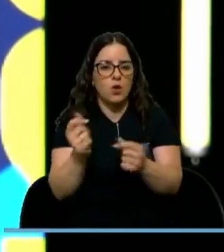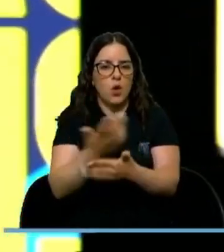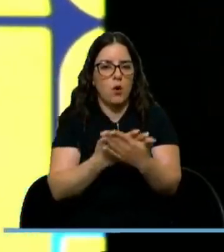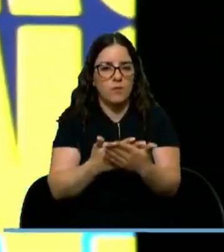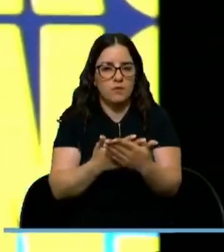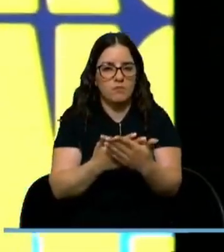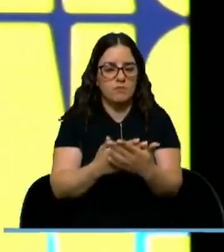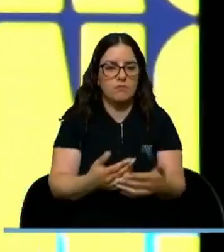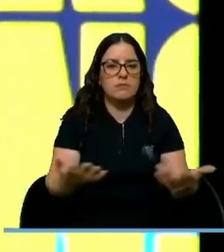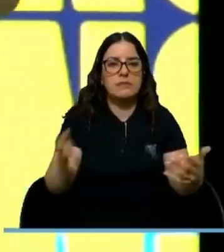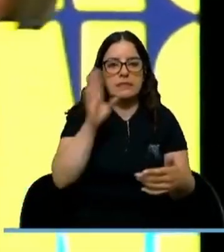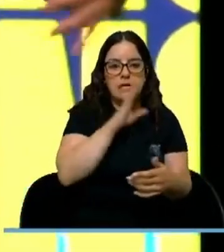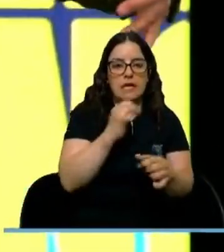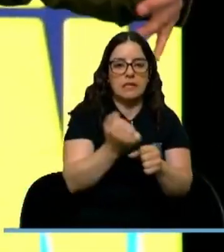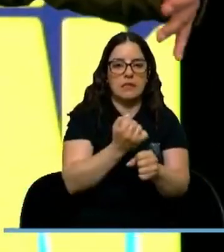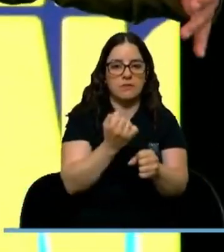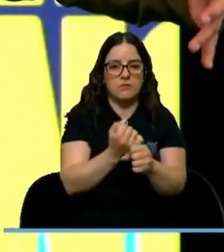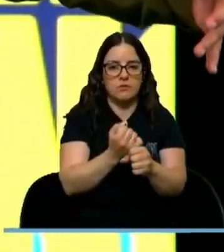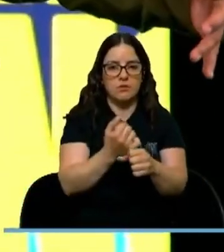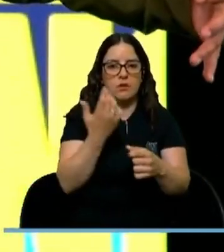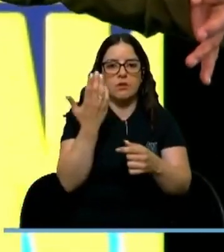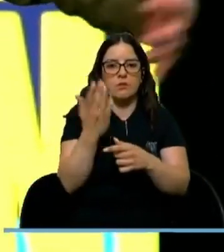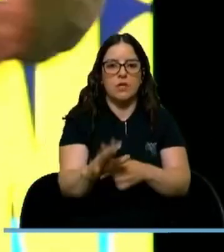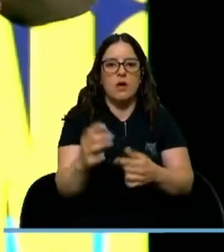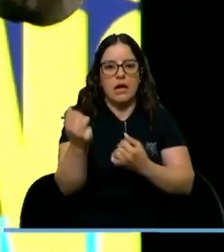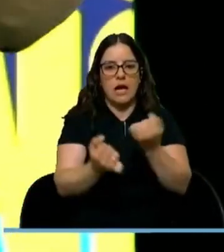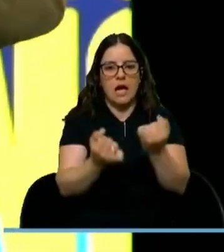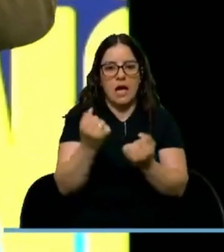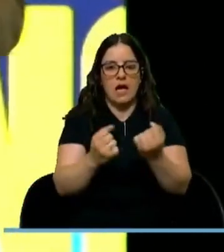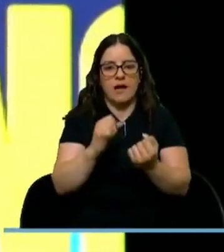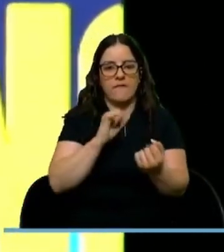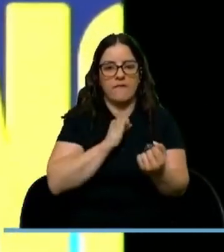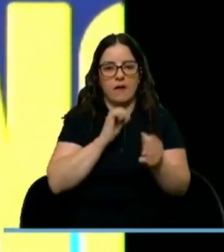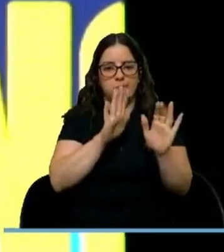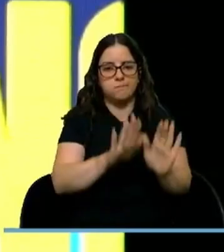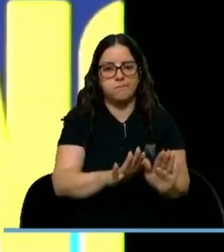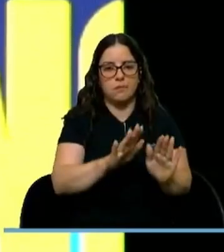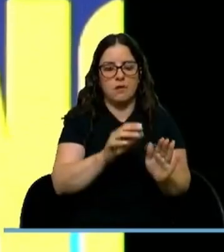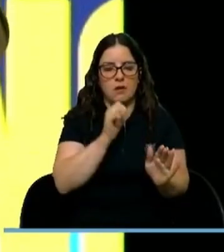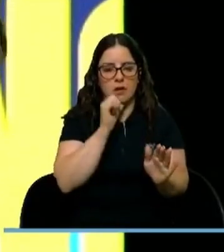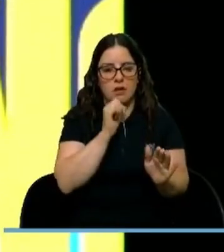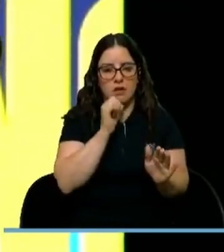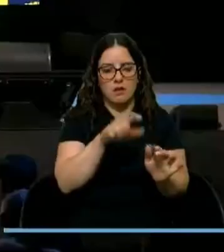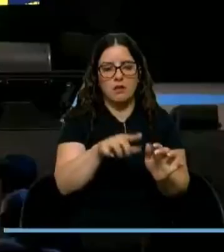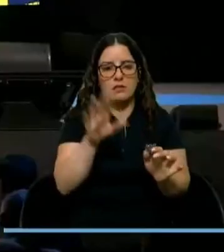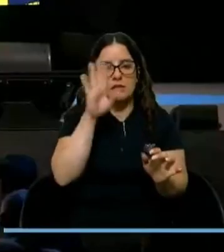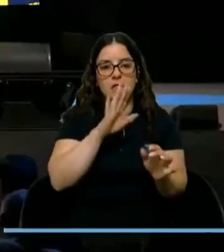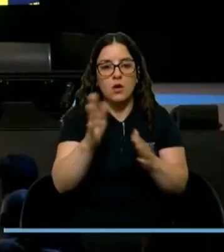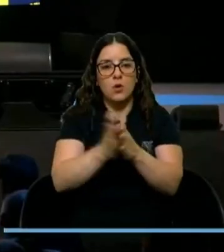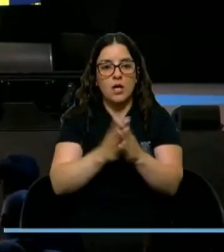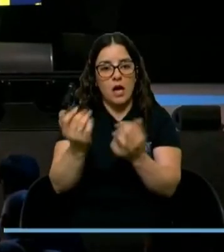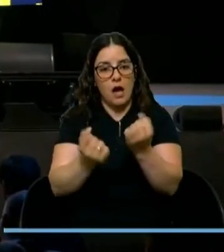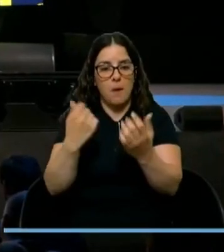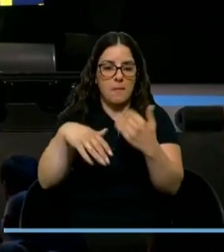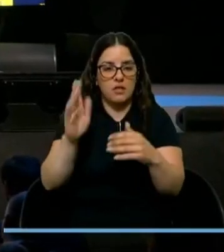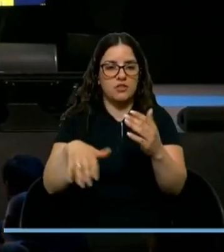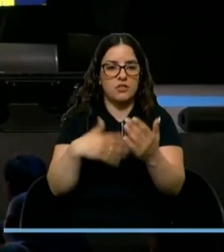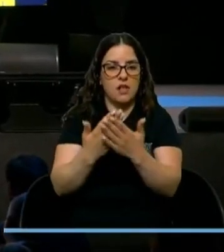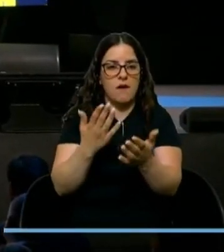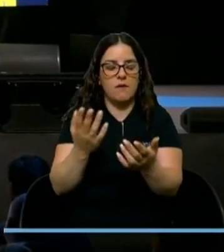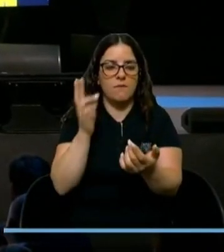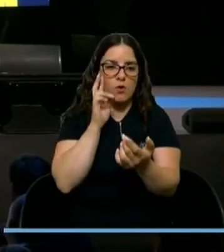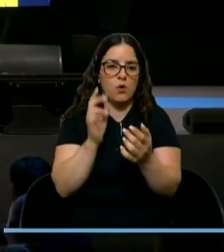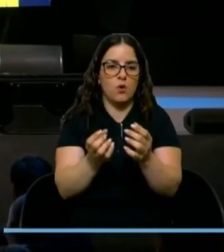Se os ativos forem mais utilizados, o meu carro está parado quase todo o tempo. Se ele for mais utilizado, cria mais valor económico. E é disso que estamos à procura. Ora, o Pilot